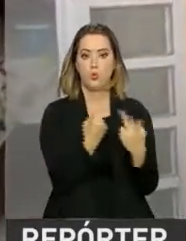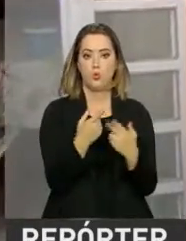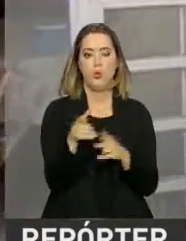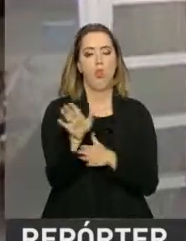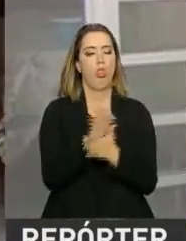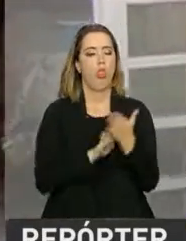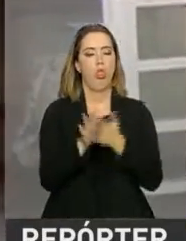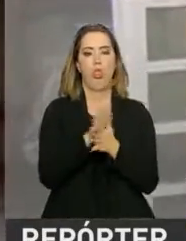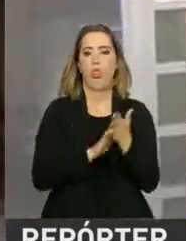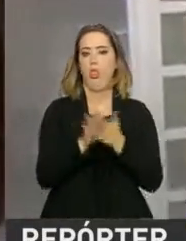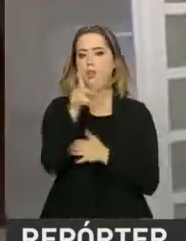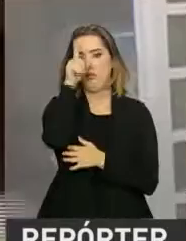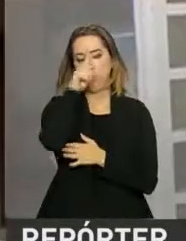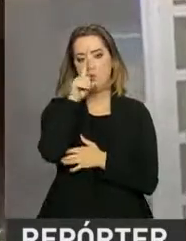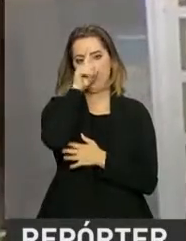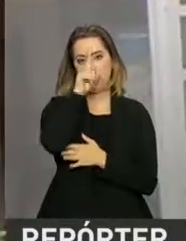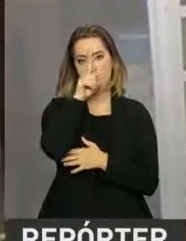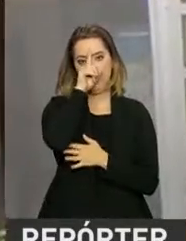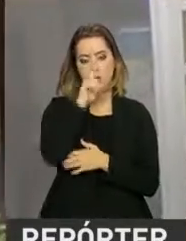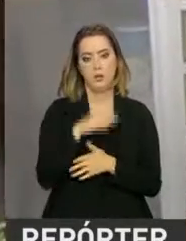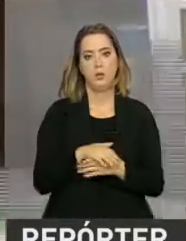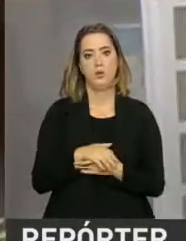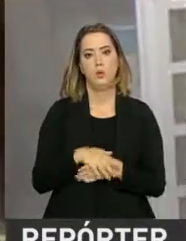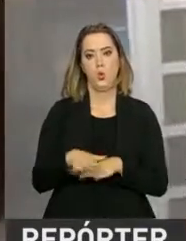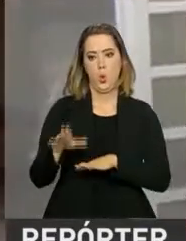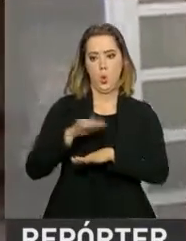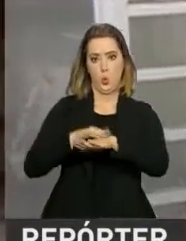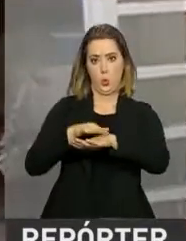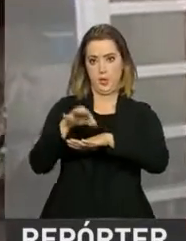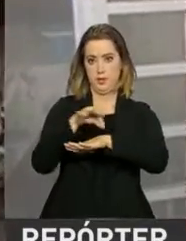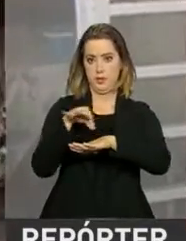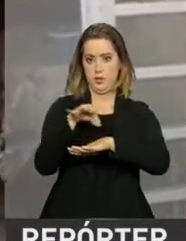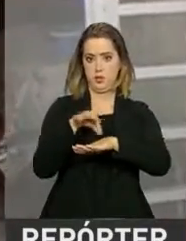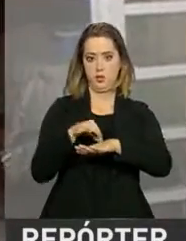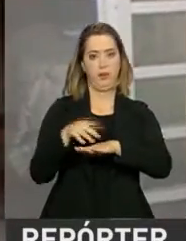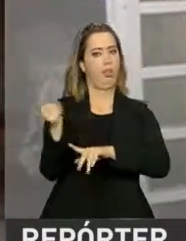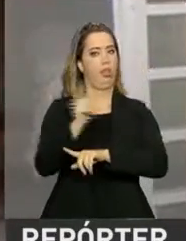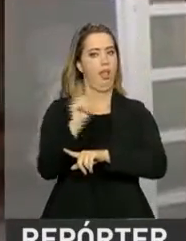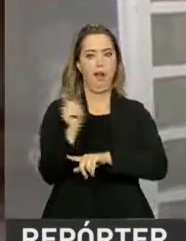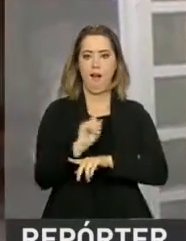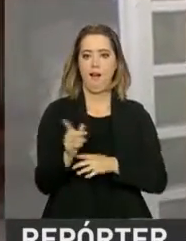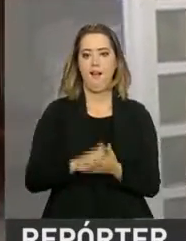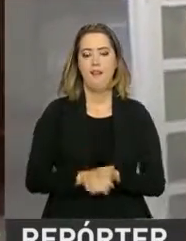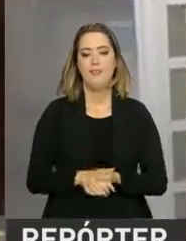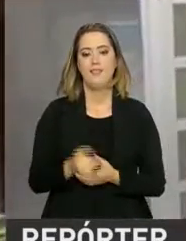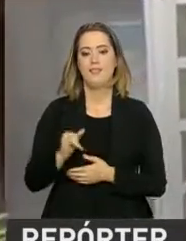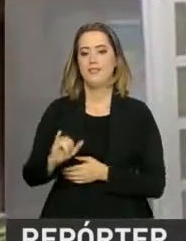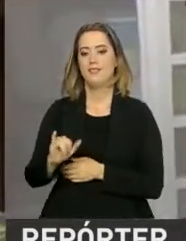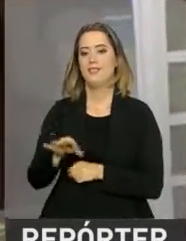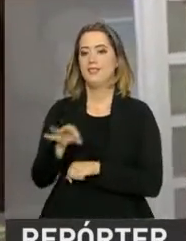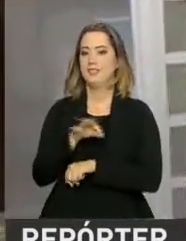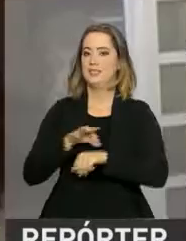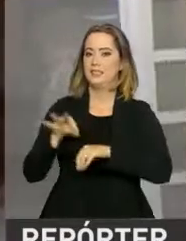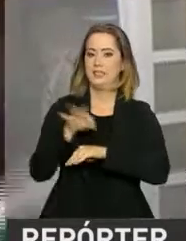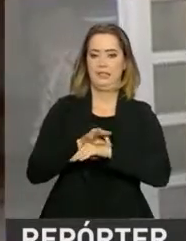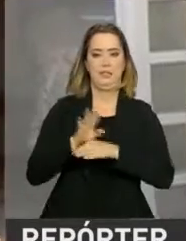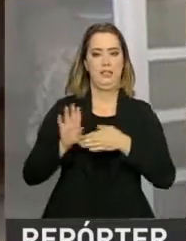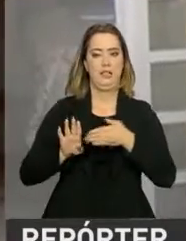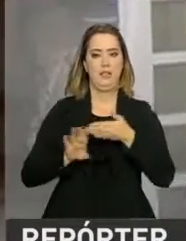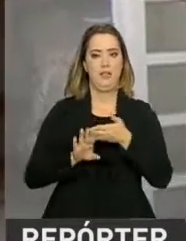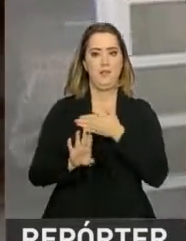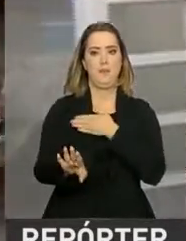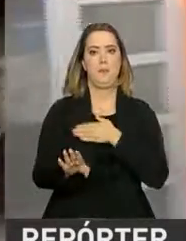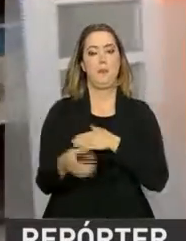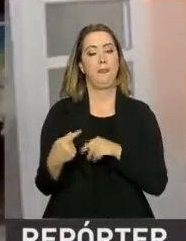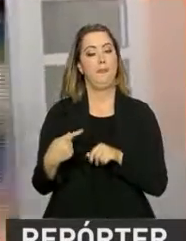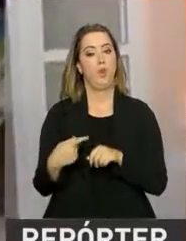nenhum. Porque pegar dengue, nem pensar. Não, que isso, pô. Só que se ele pegar, ele morre. Se o mosquito